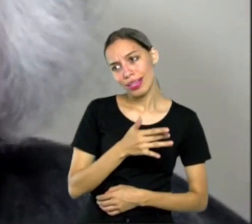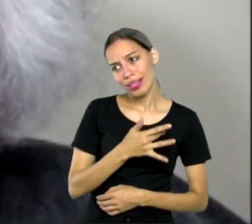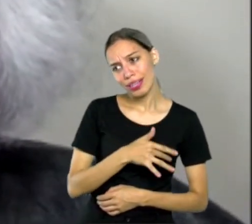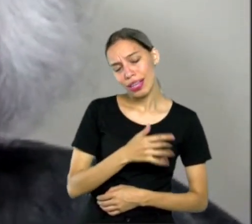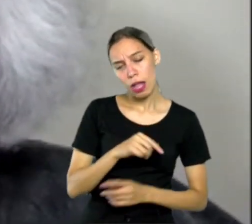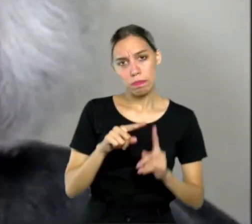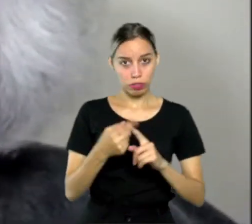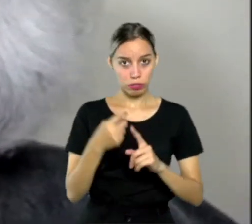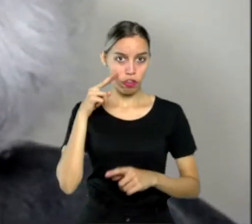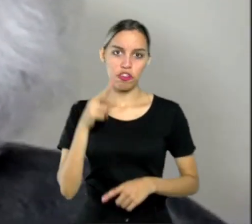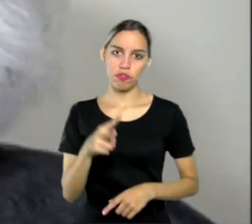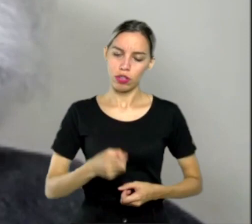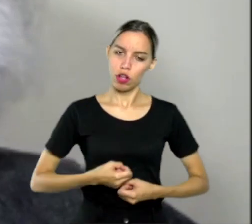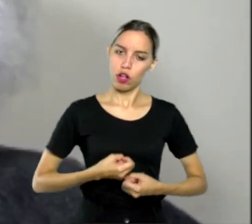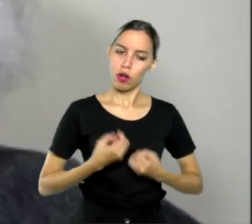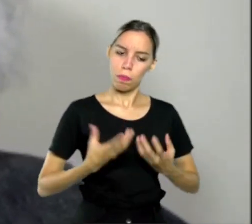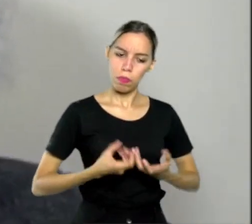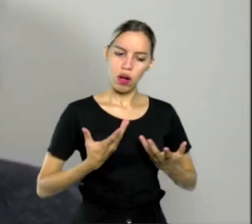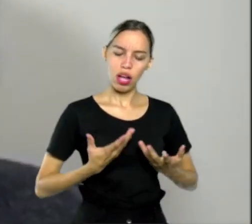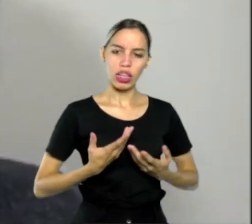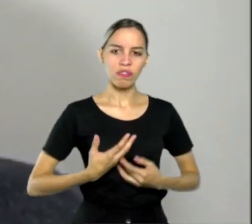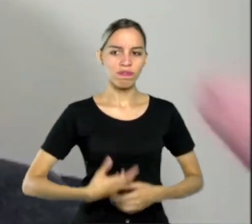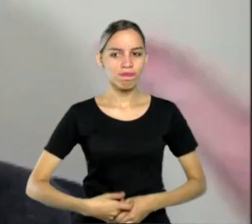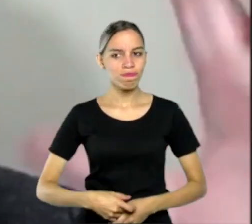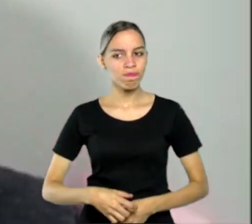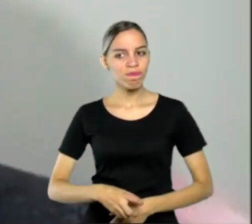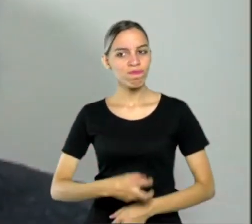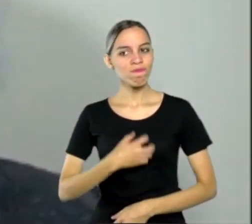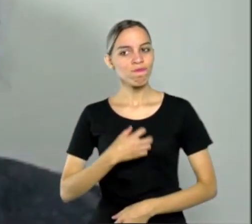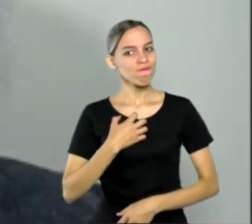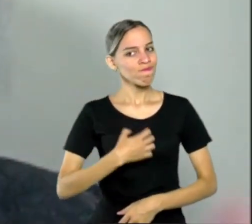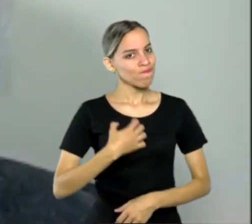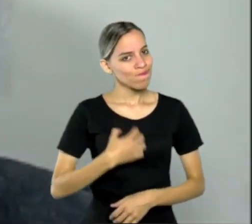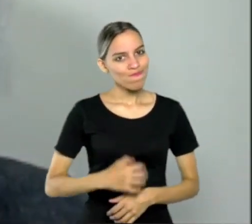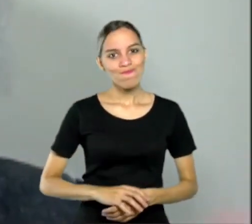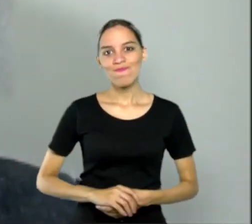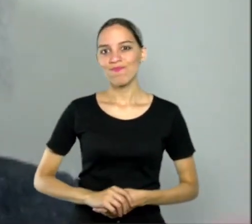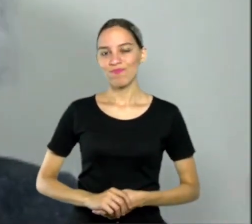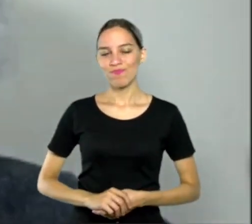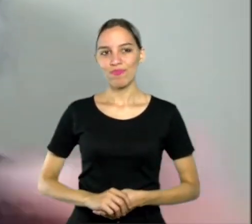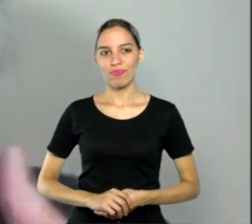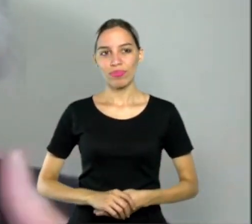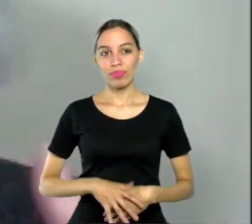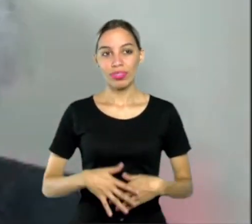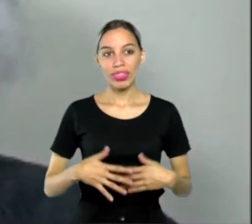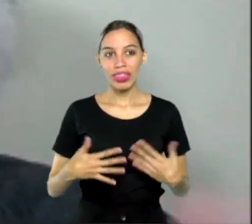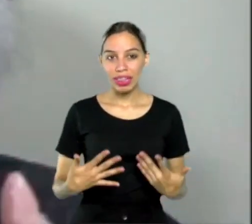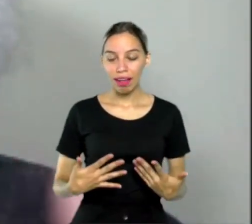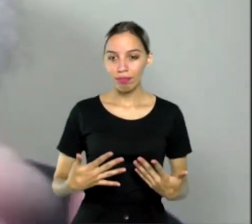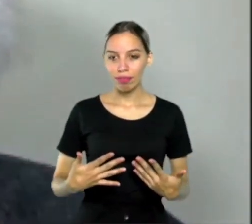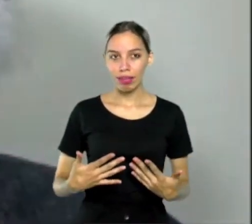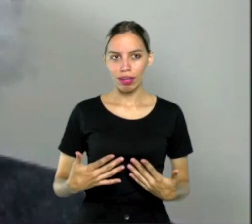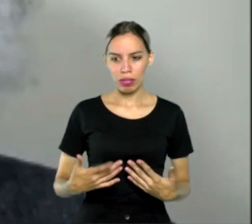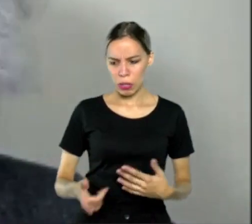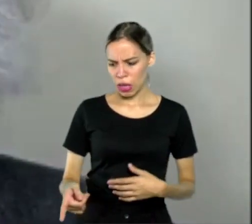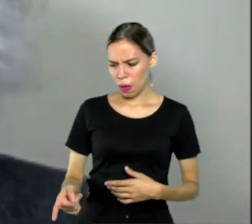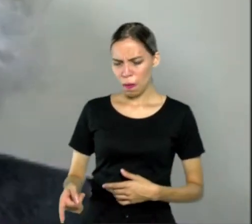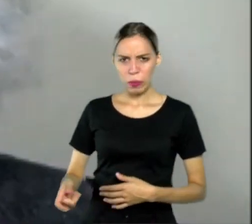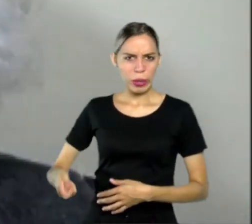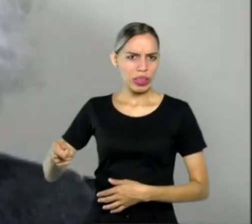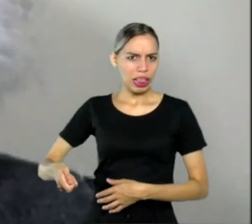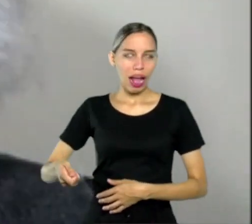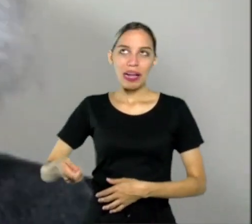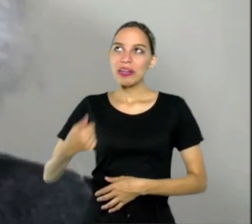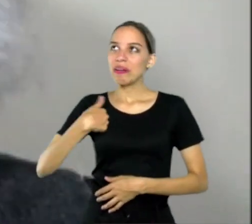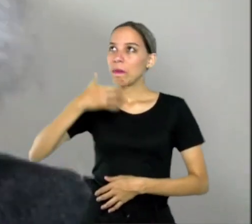sossego. Ai, sabe? Que amor! Daquele saco todo que eu não tenho a menor ideia que às